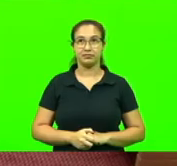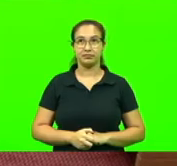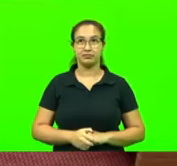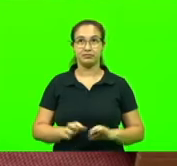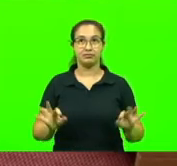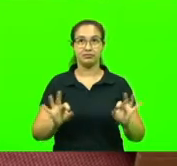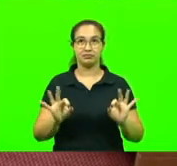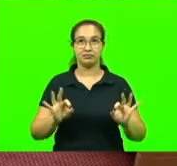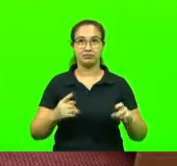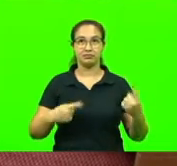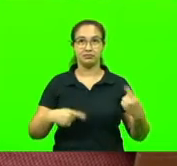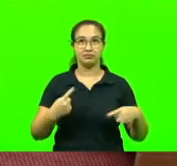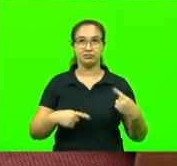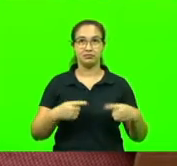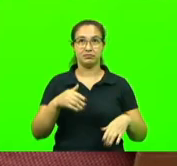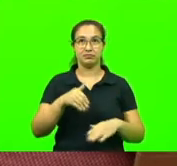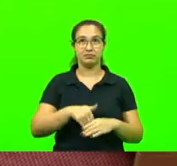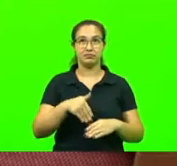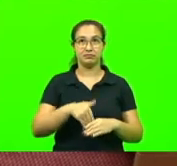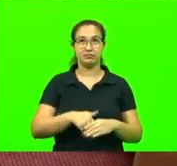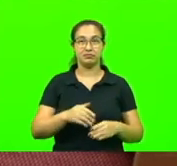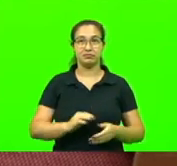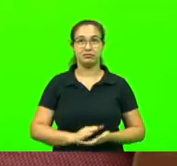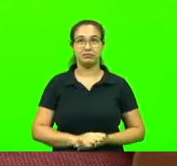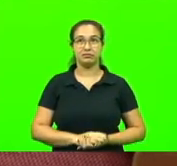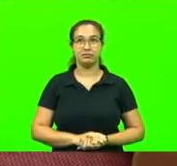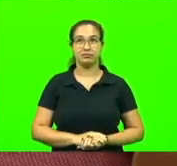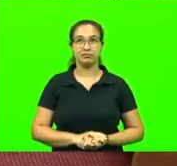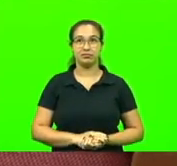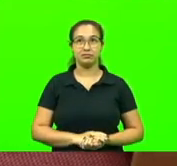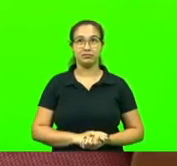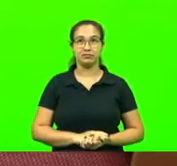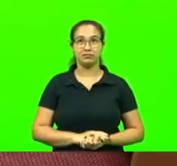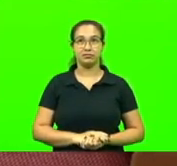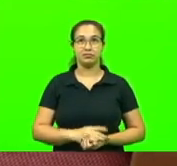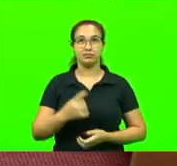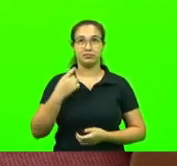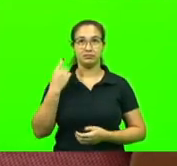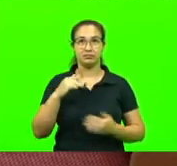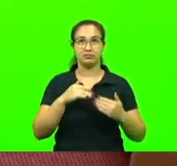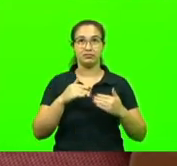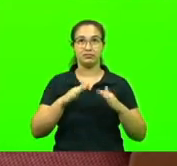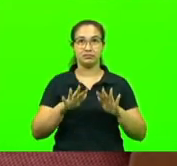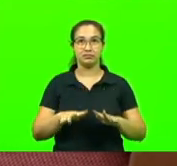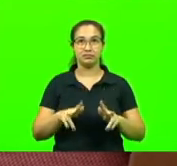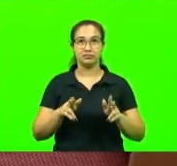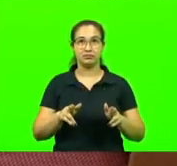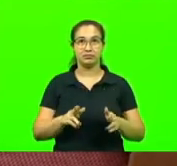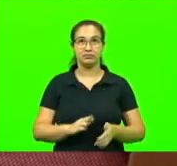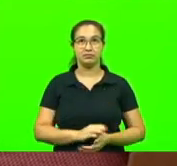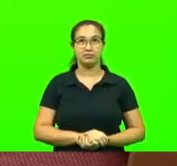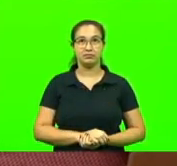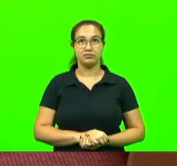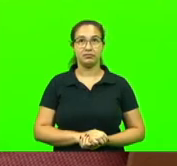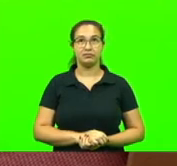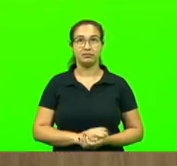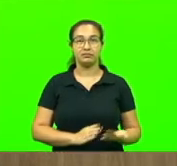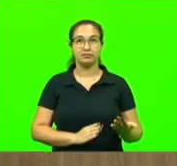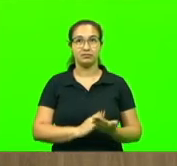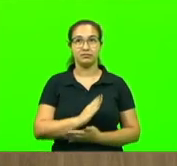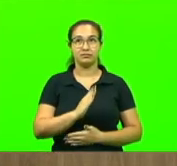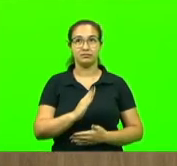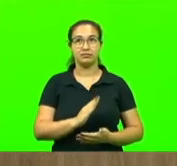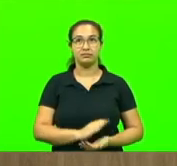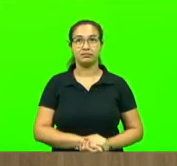Não havendo mais quem queira discutir em votação, os deputados que concordam permaneçam como se encontram.